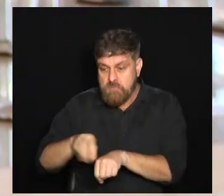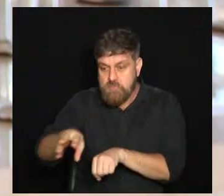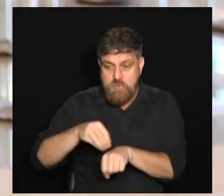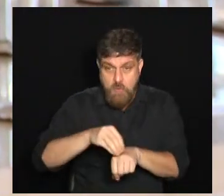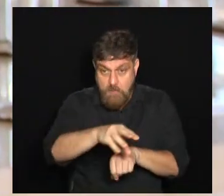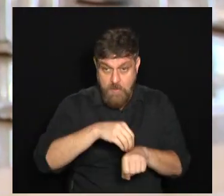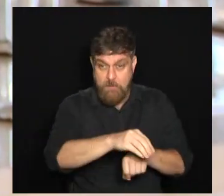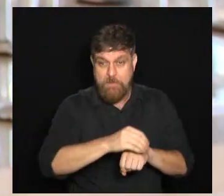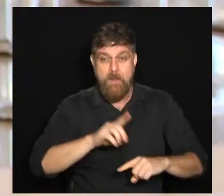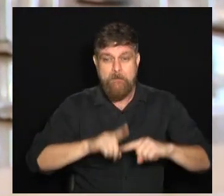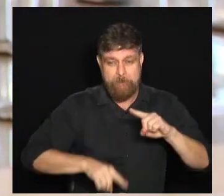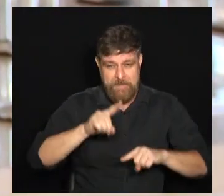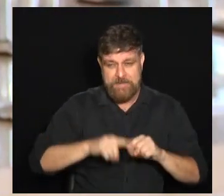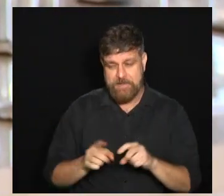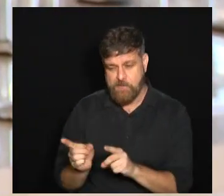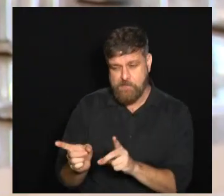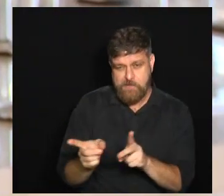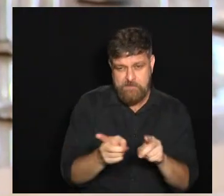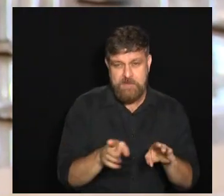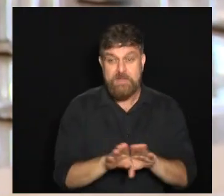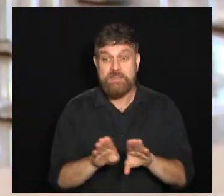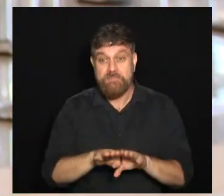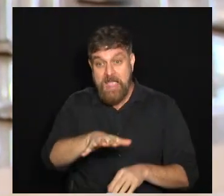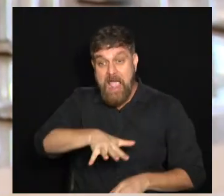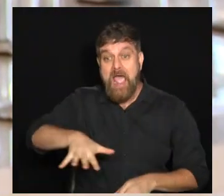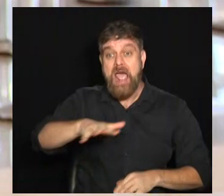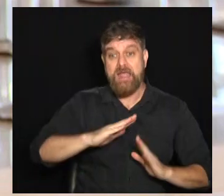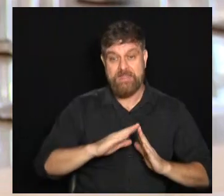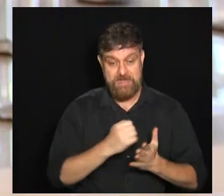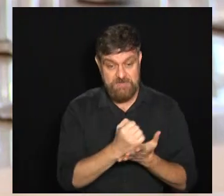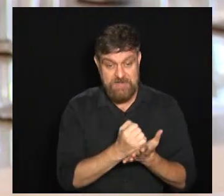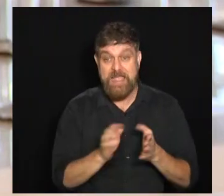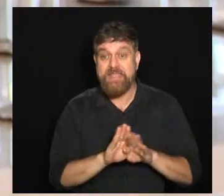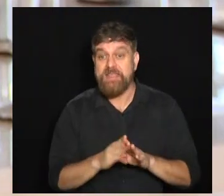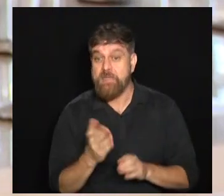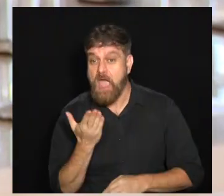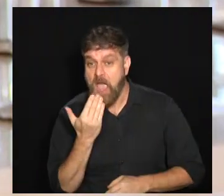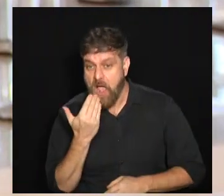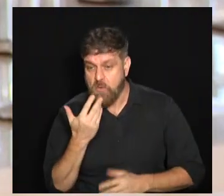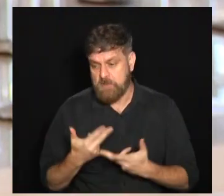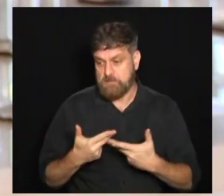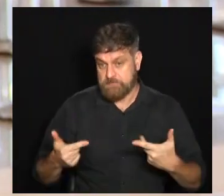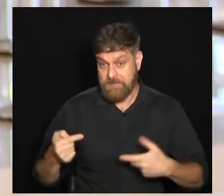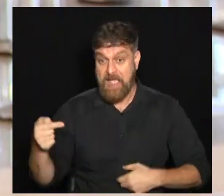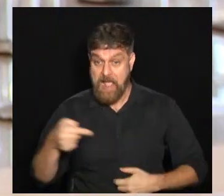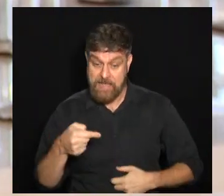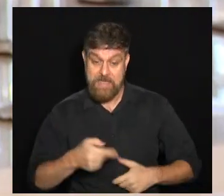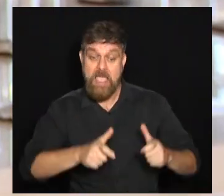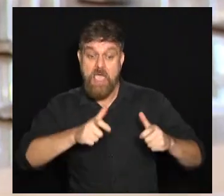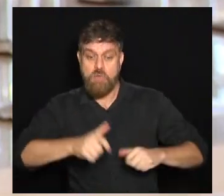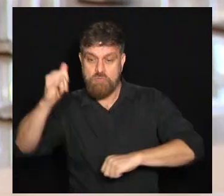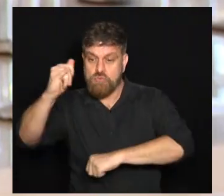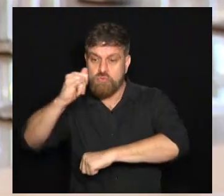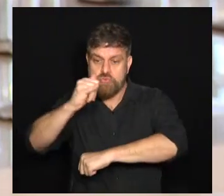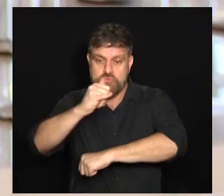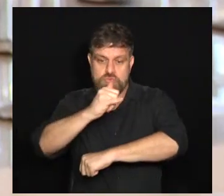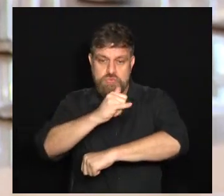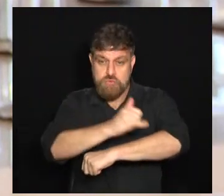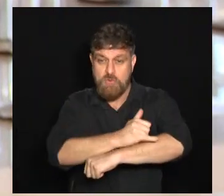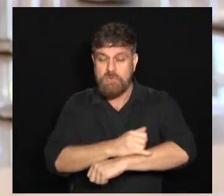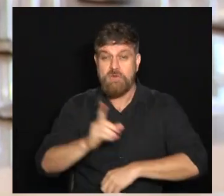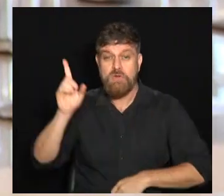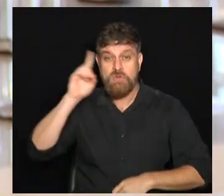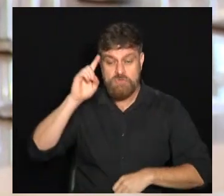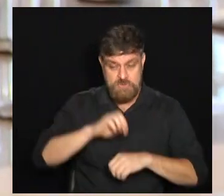de cargas, especialmente o farmacêutico e o alimentício, portanto importante, inclusive nesses dias de